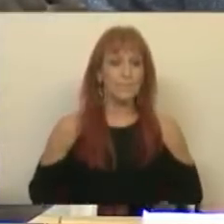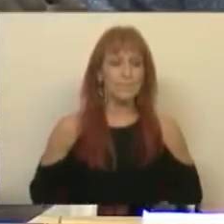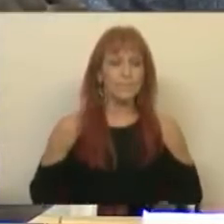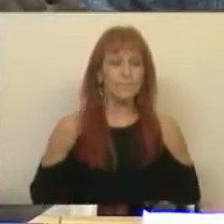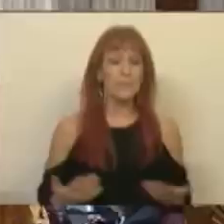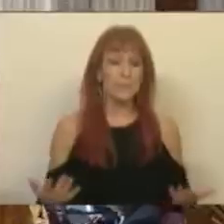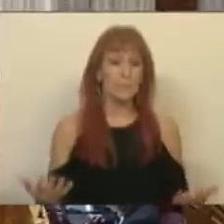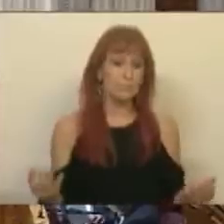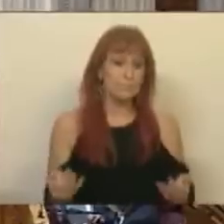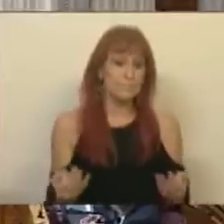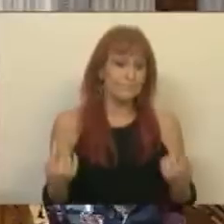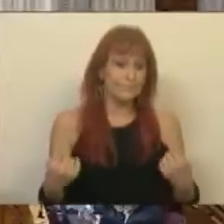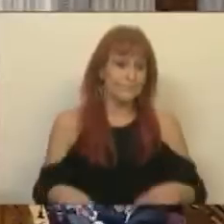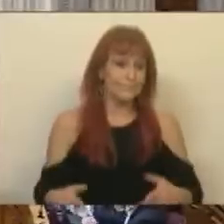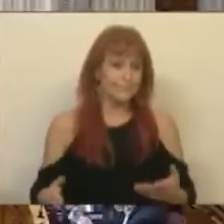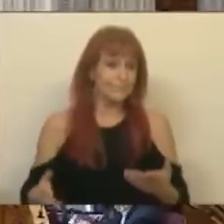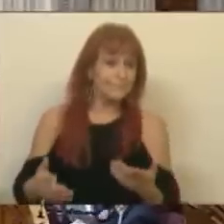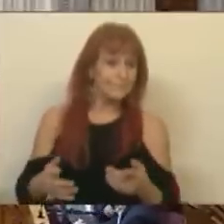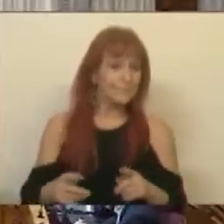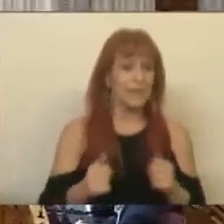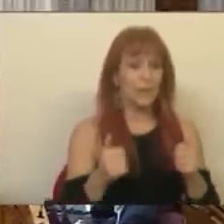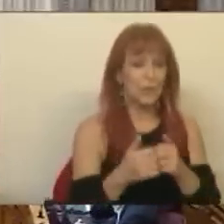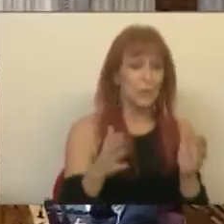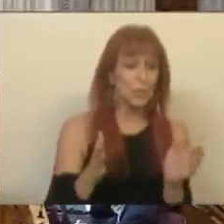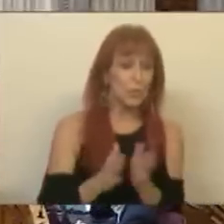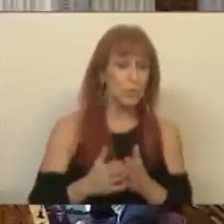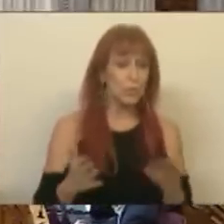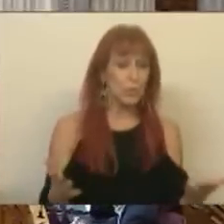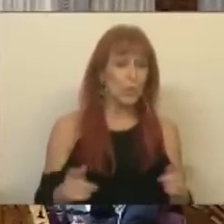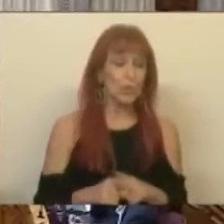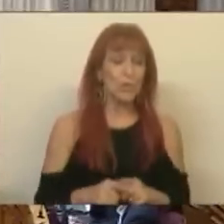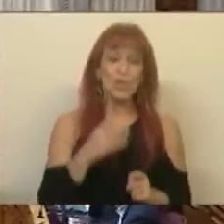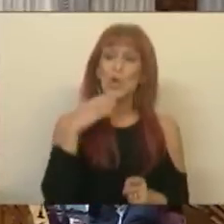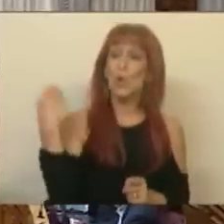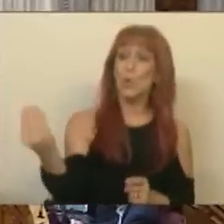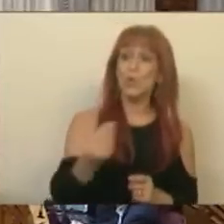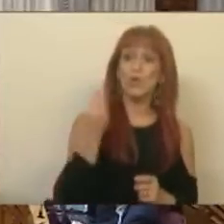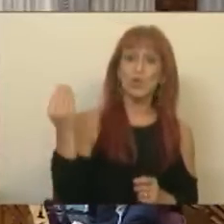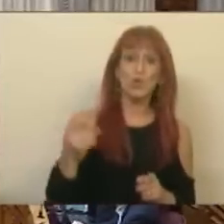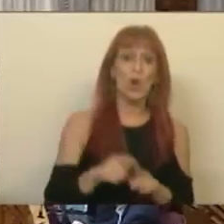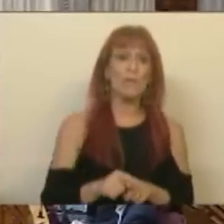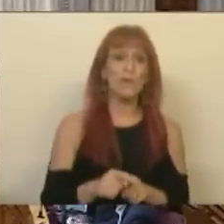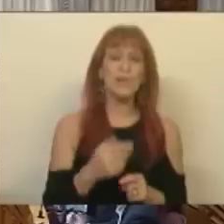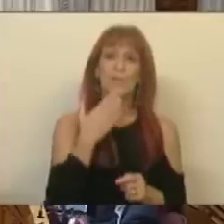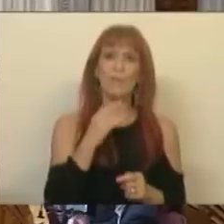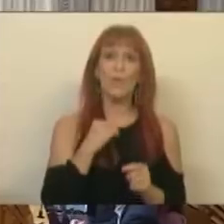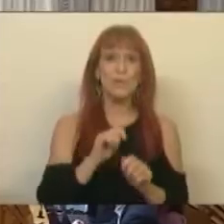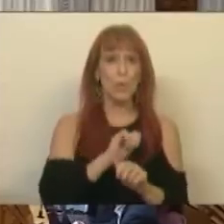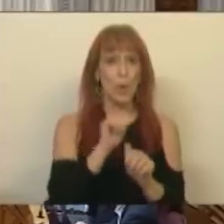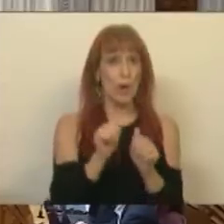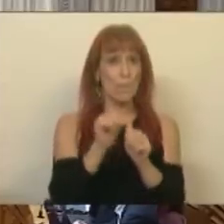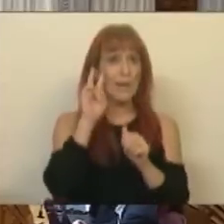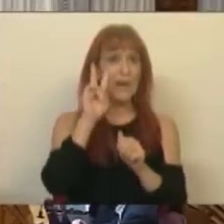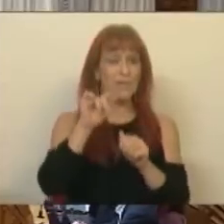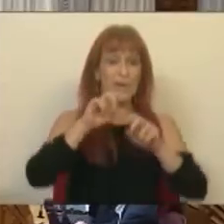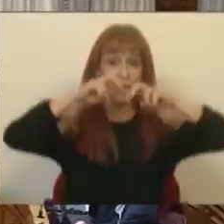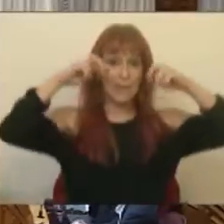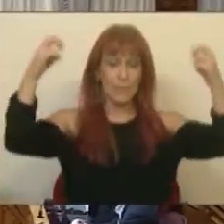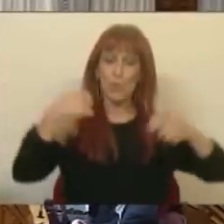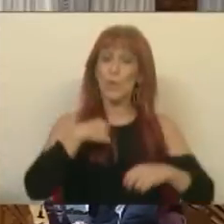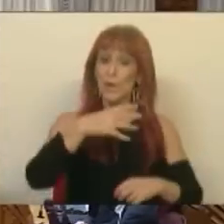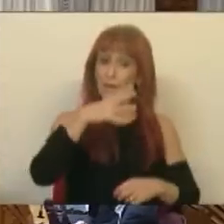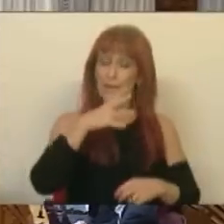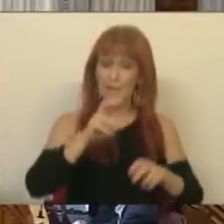para além de todos os jovens que fazem favor nos acompanharem a jogadarias queria